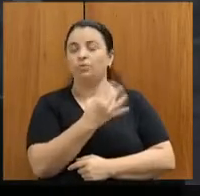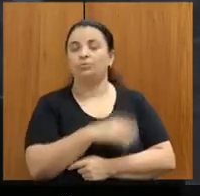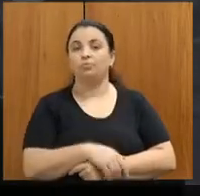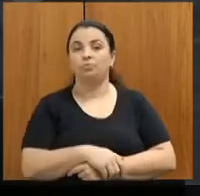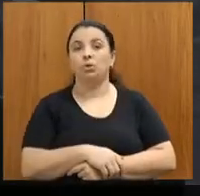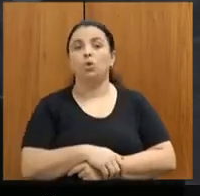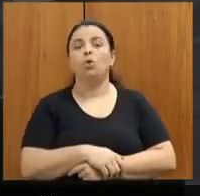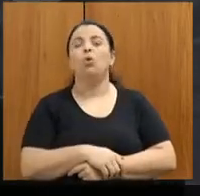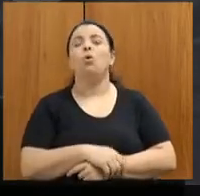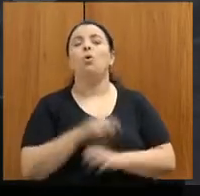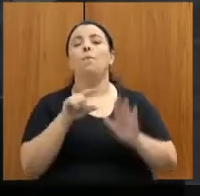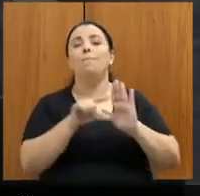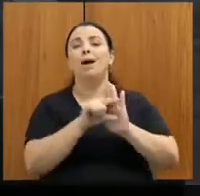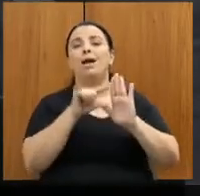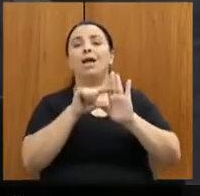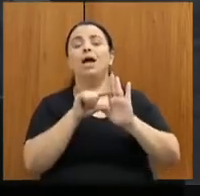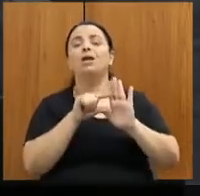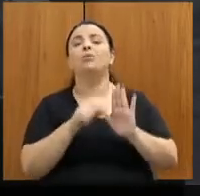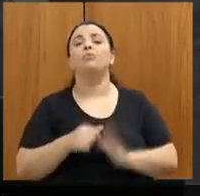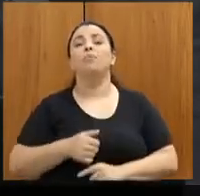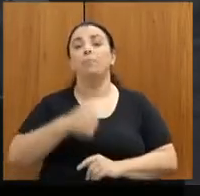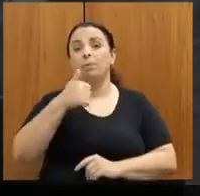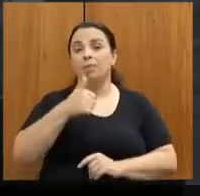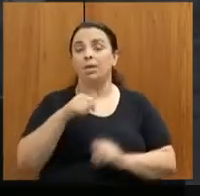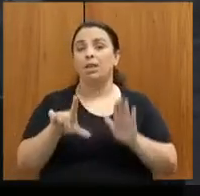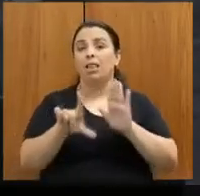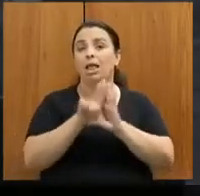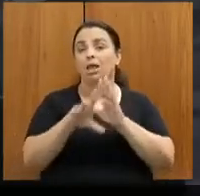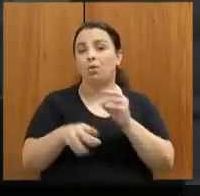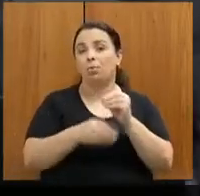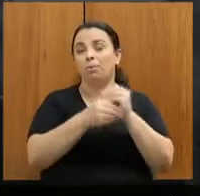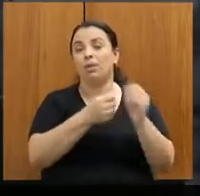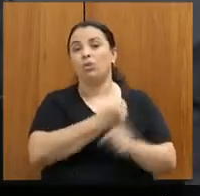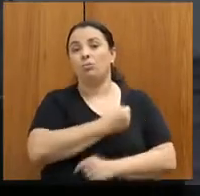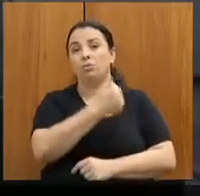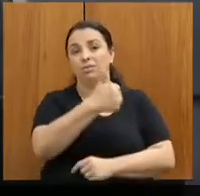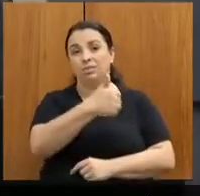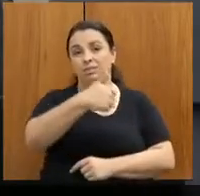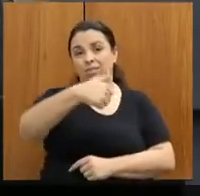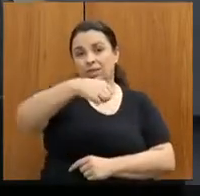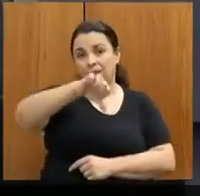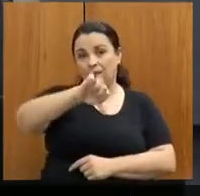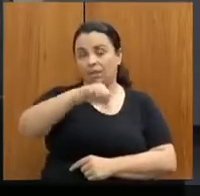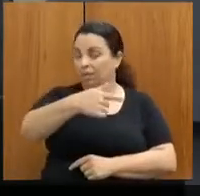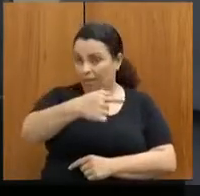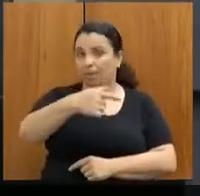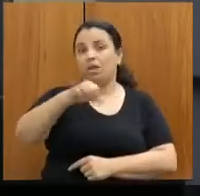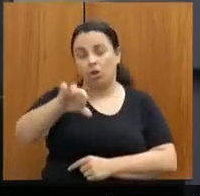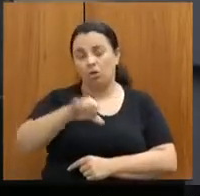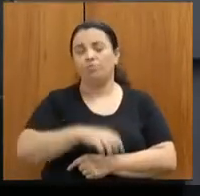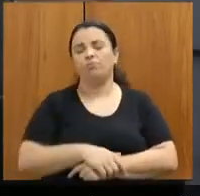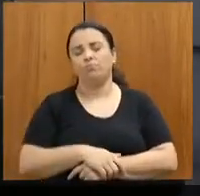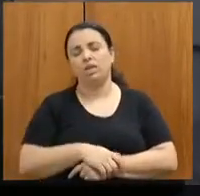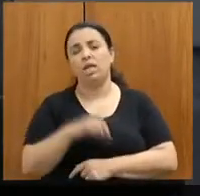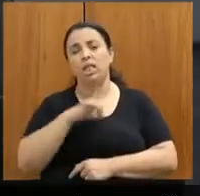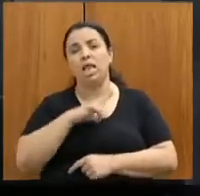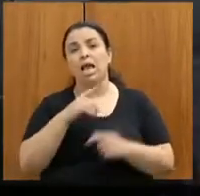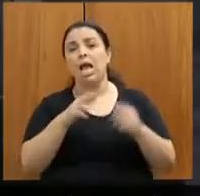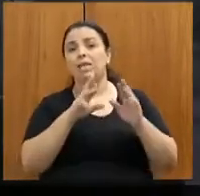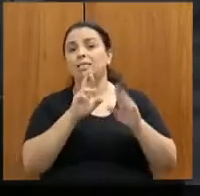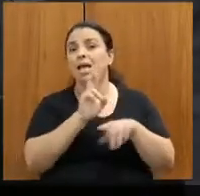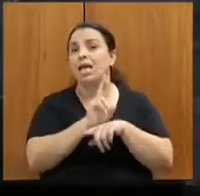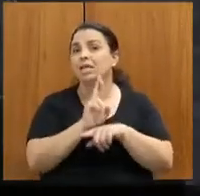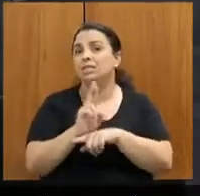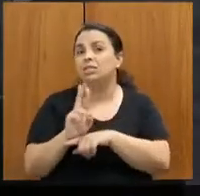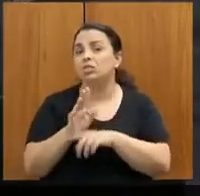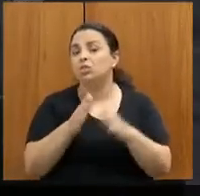da lei complementar 159 que definir as restrições e os estados devem fazer